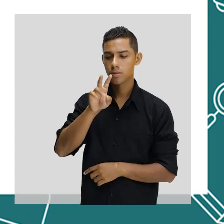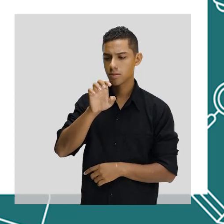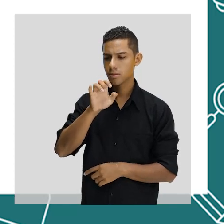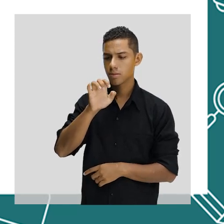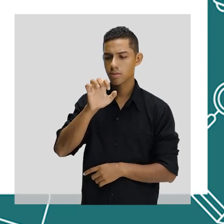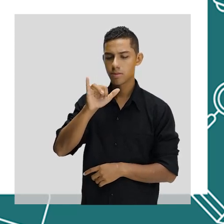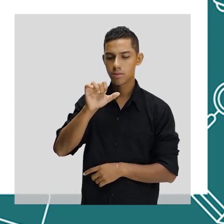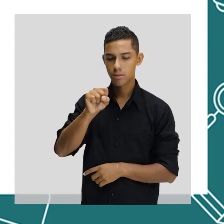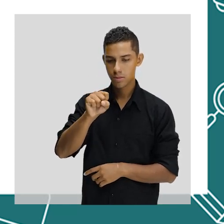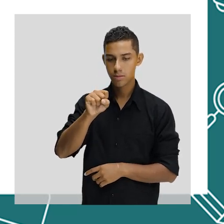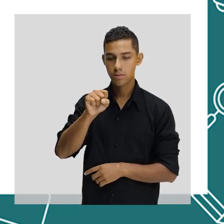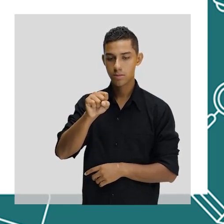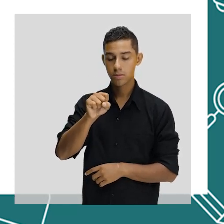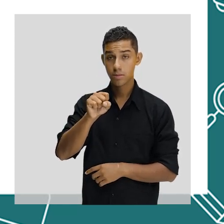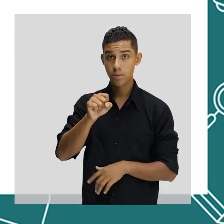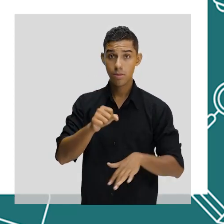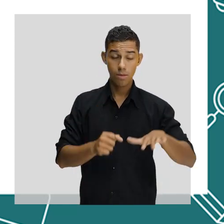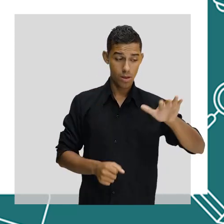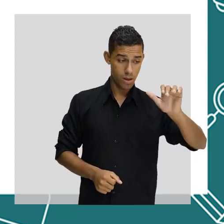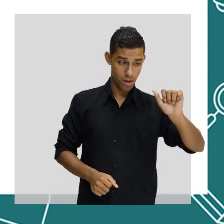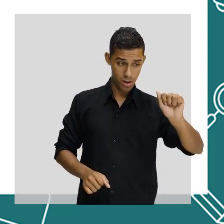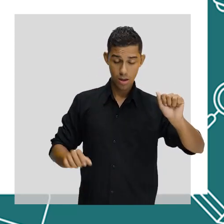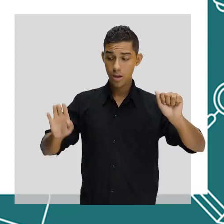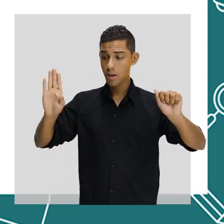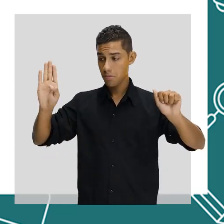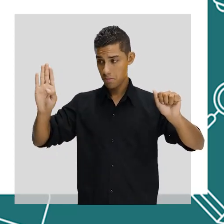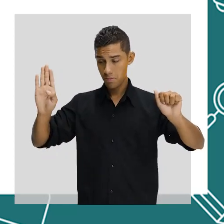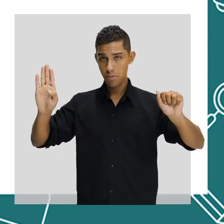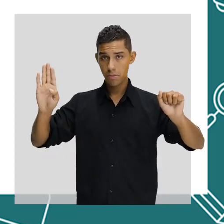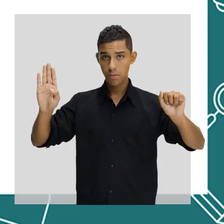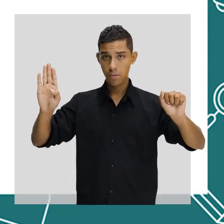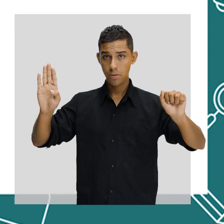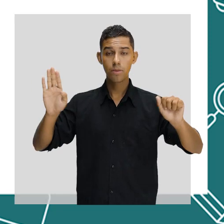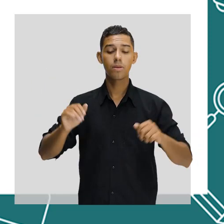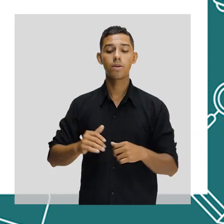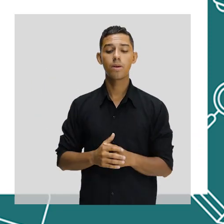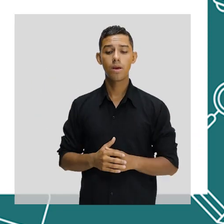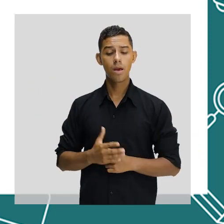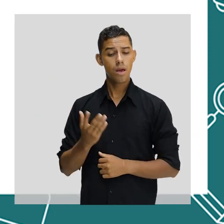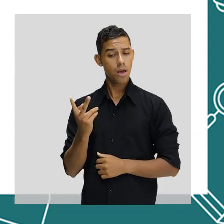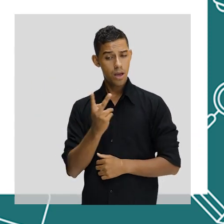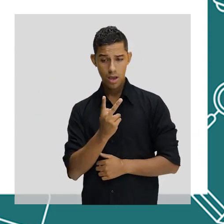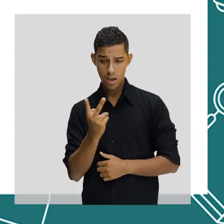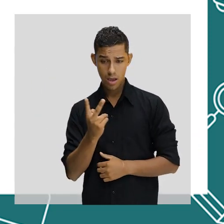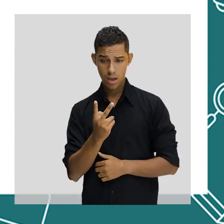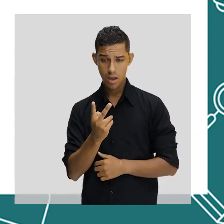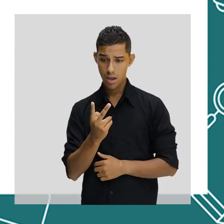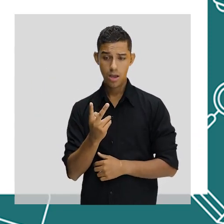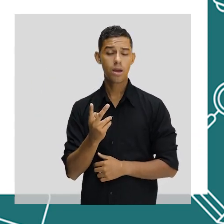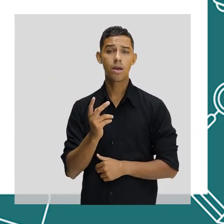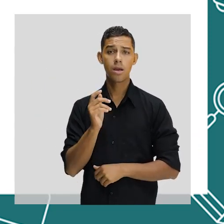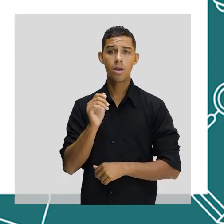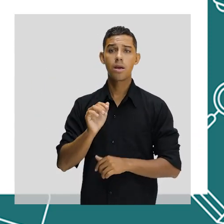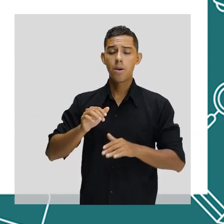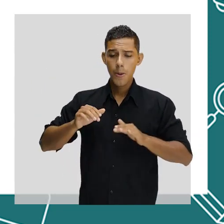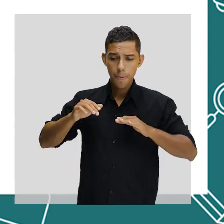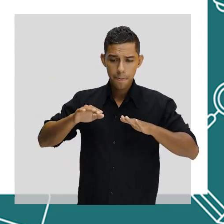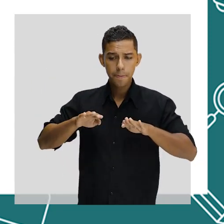feita. Então, dois móveis, A e B, movem-se de acordo